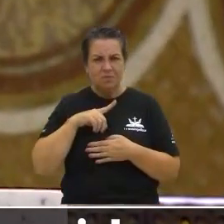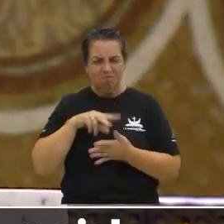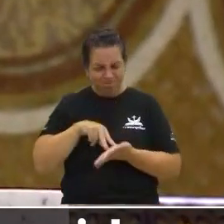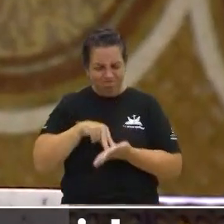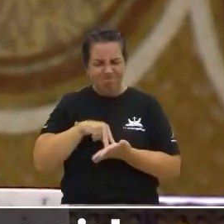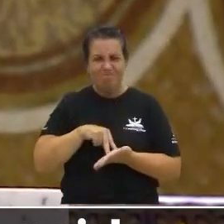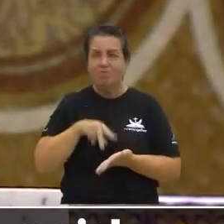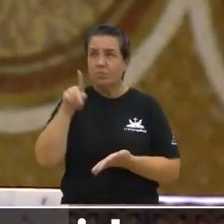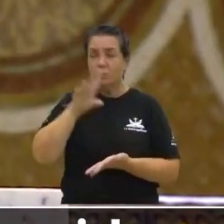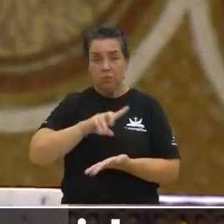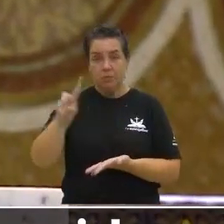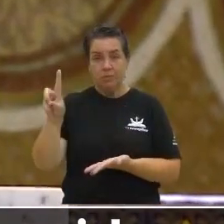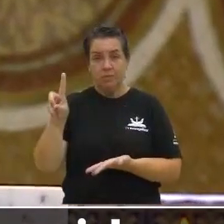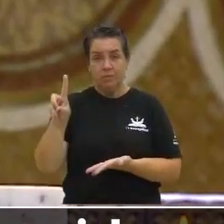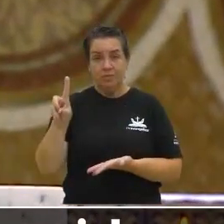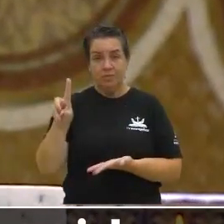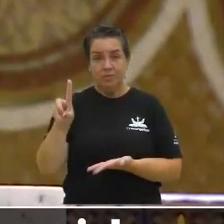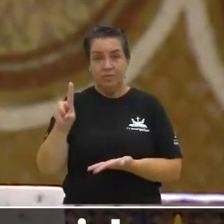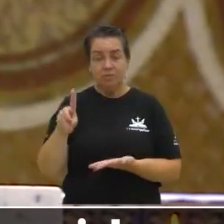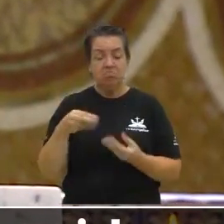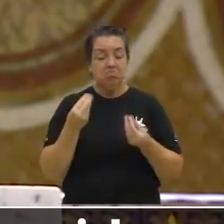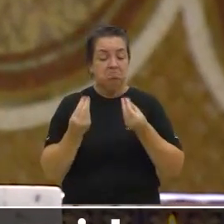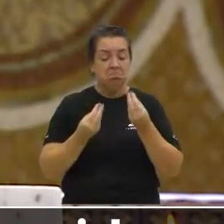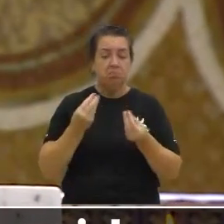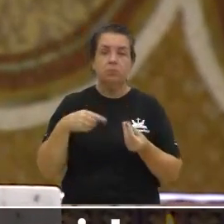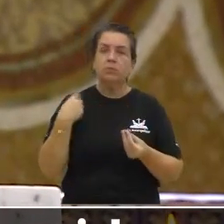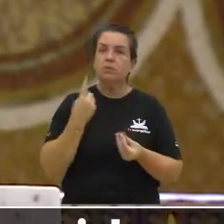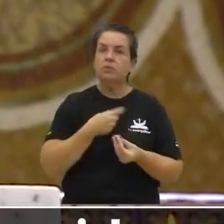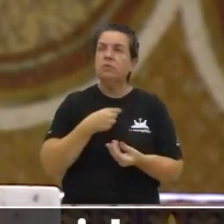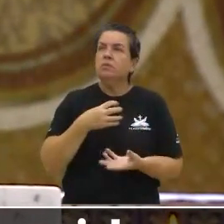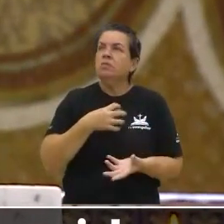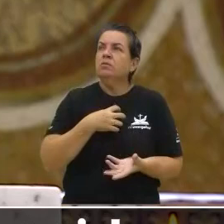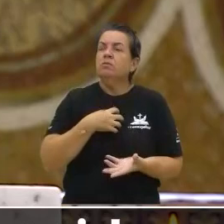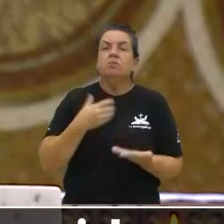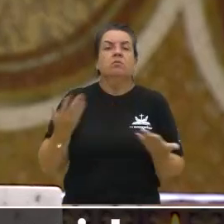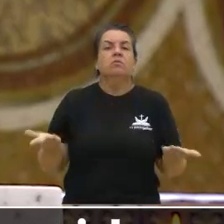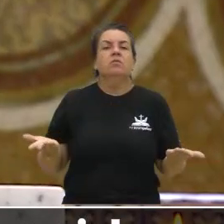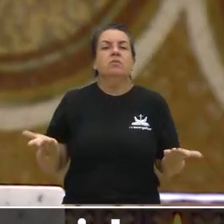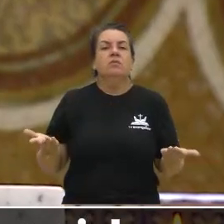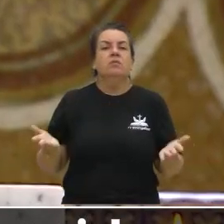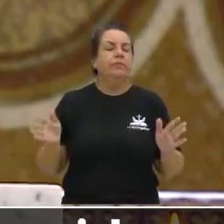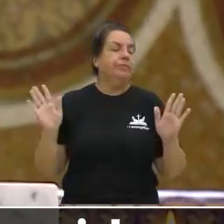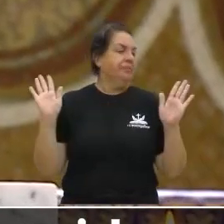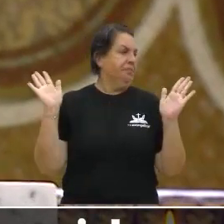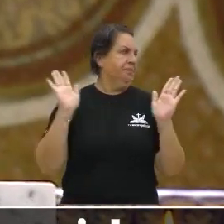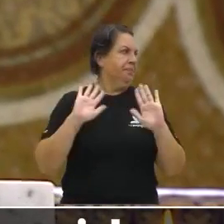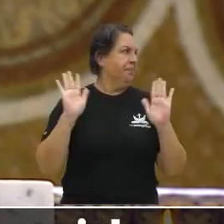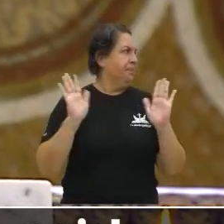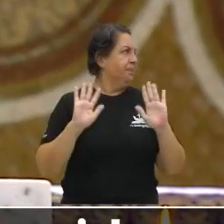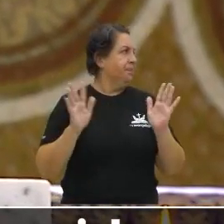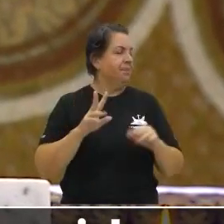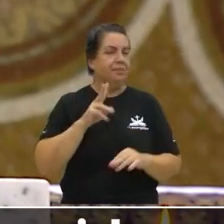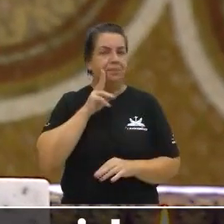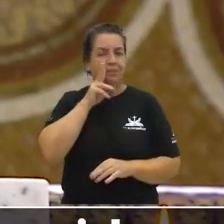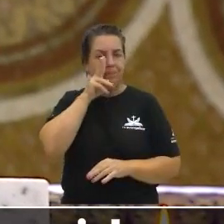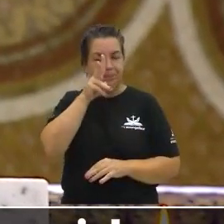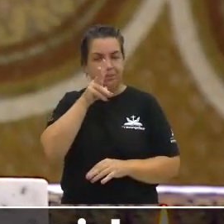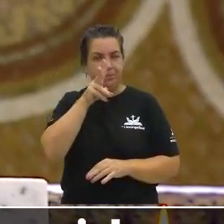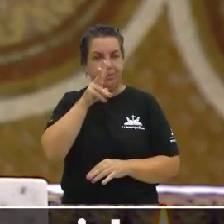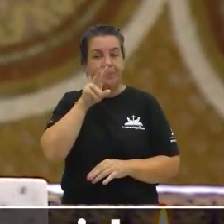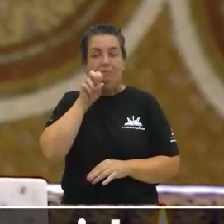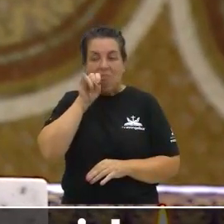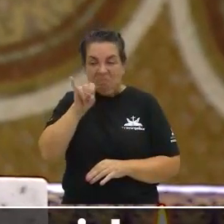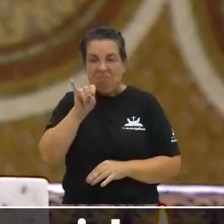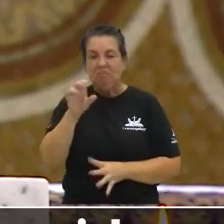fortalecidos em Deus? Como que nós estamos nesse sentido? E ninguém é forte se não